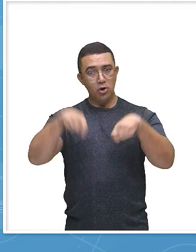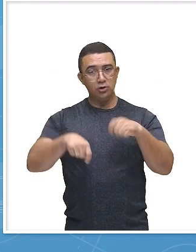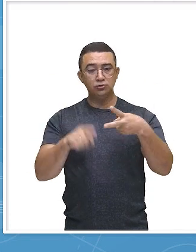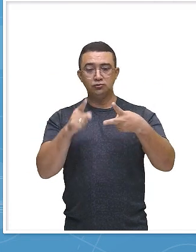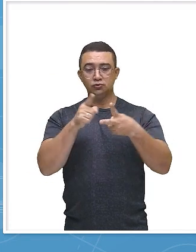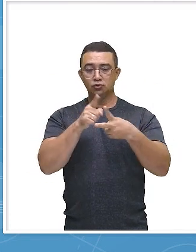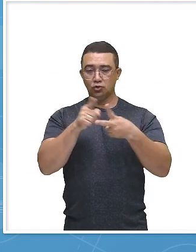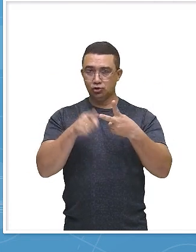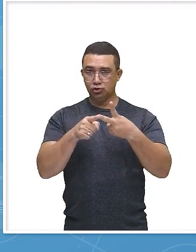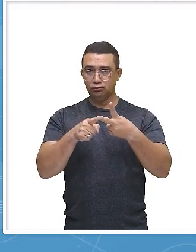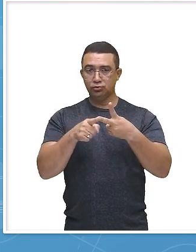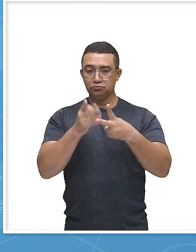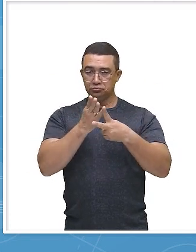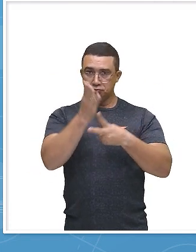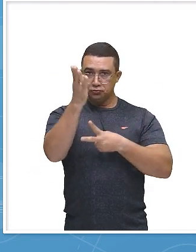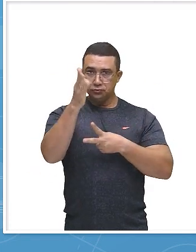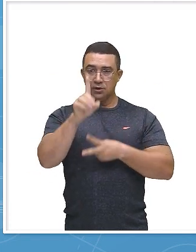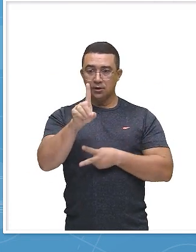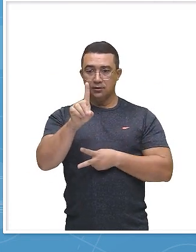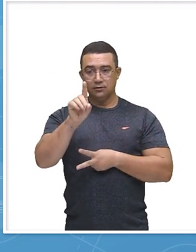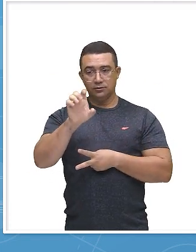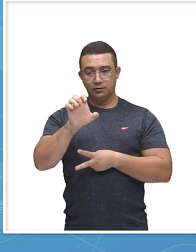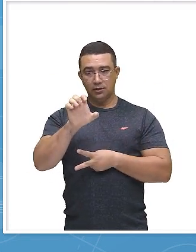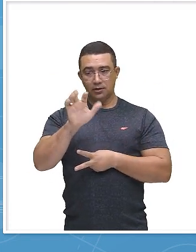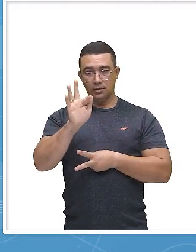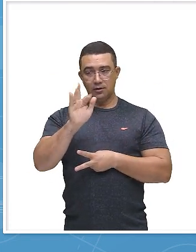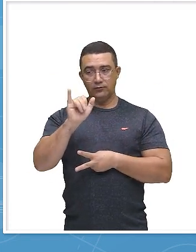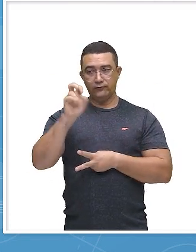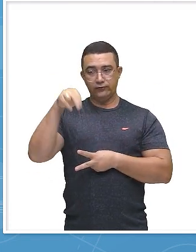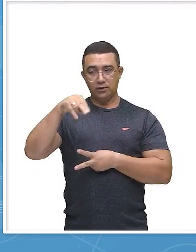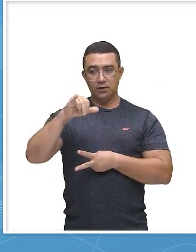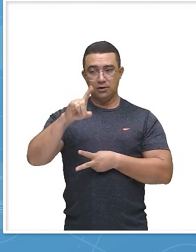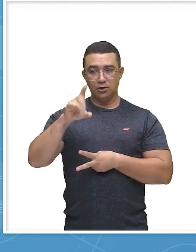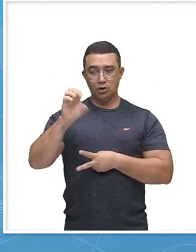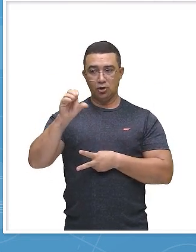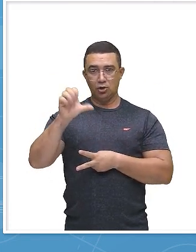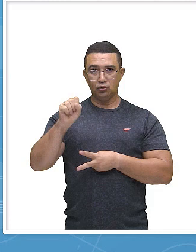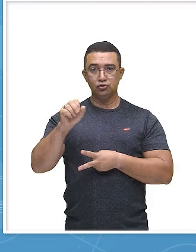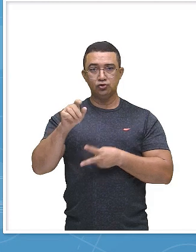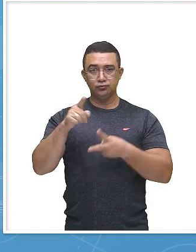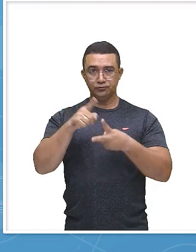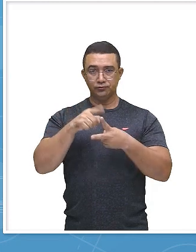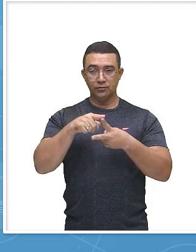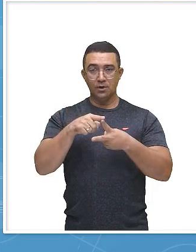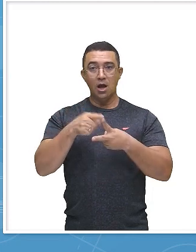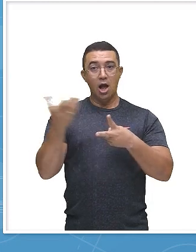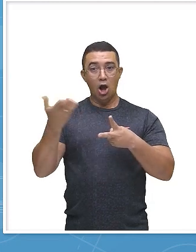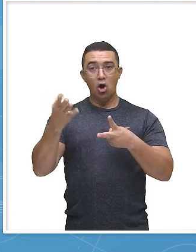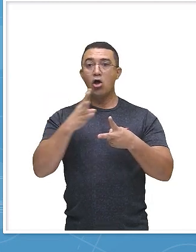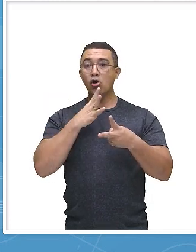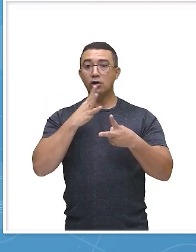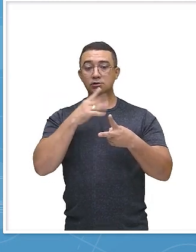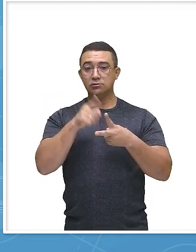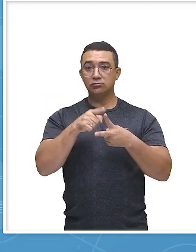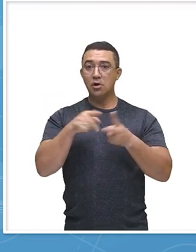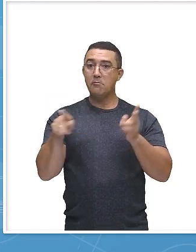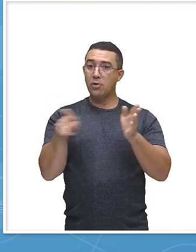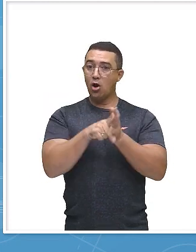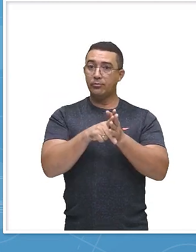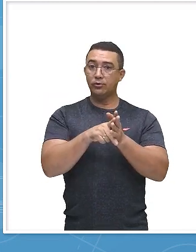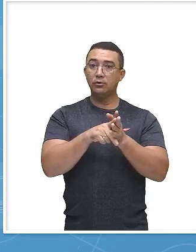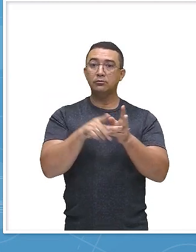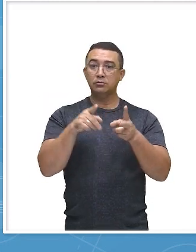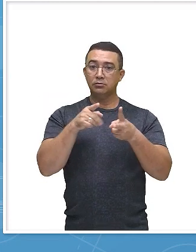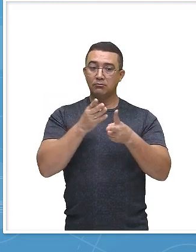tipos, os definidos e os indefinidos. Vamos conhecer os definidos. E olha, bem simples, muito, muito